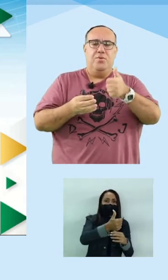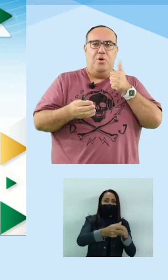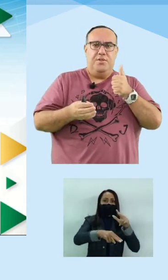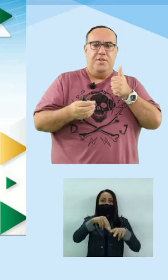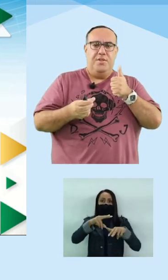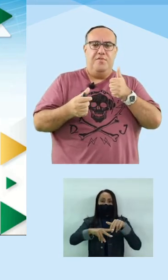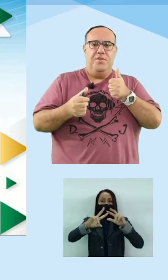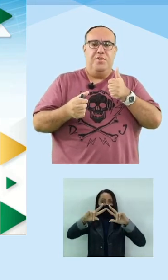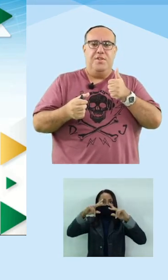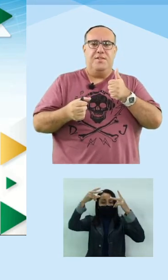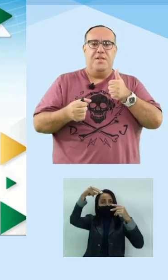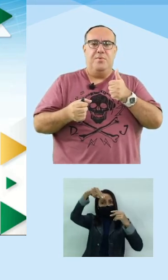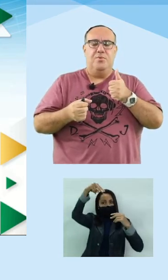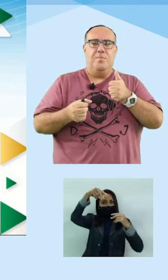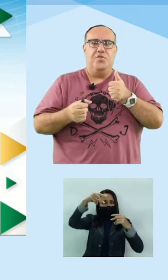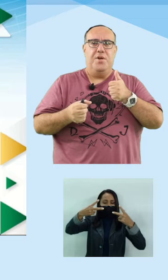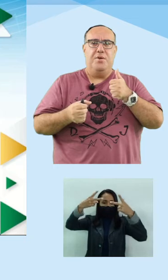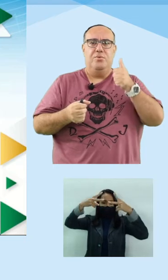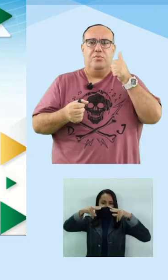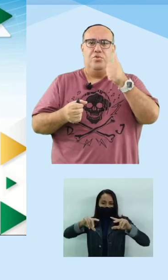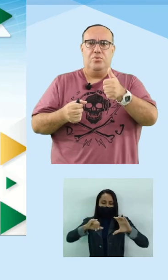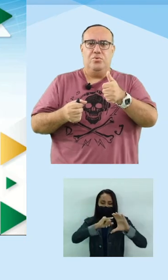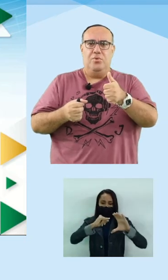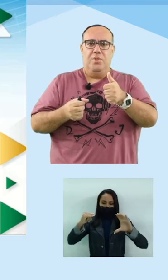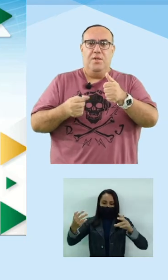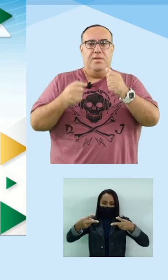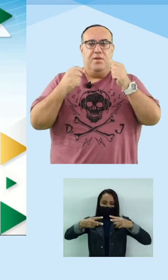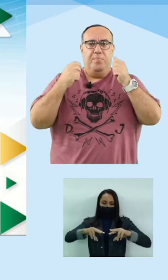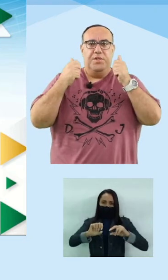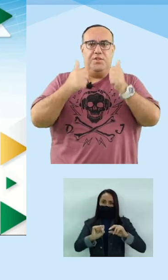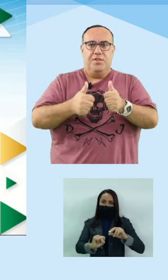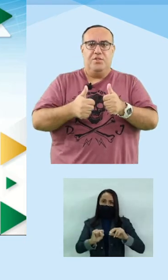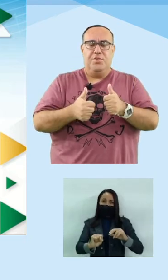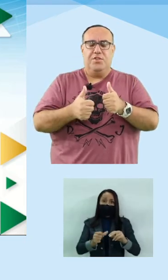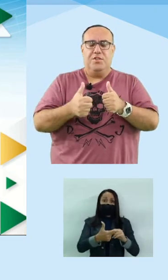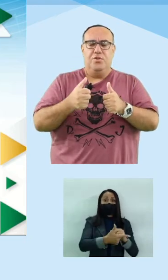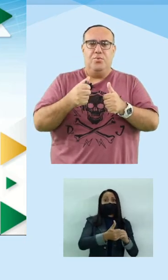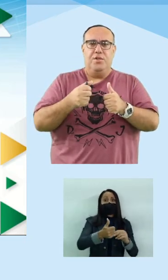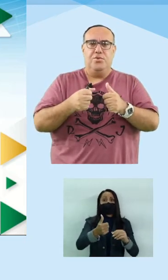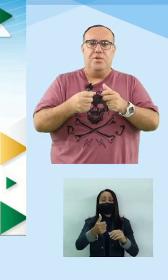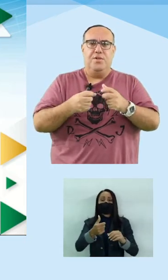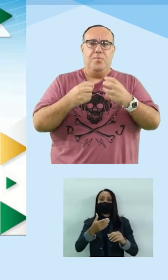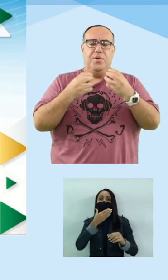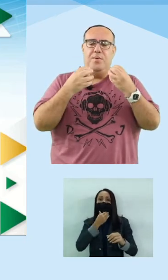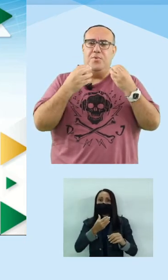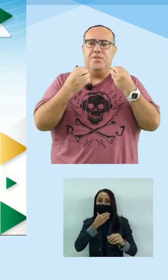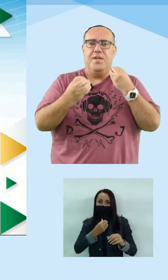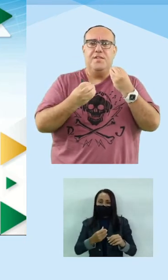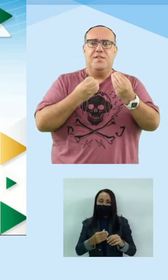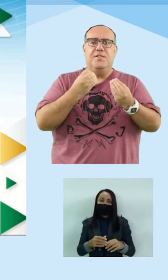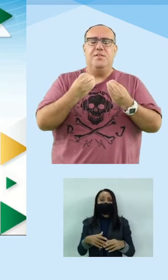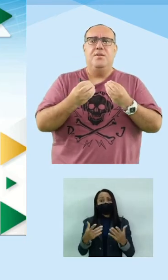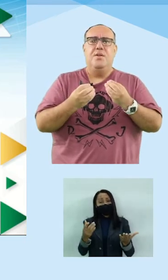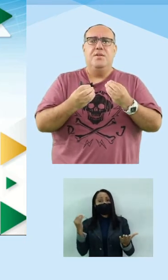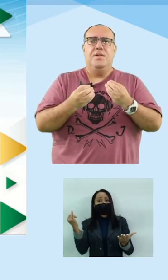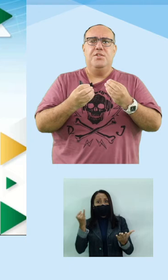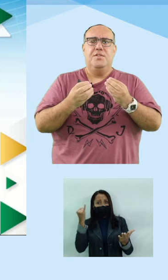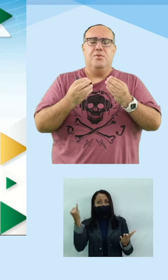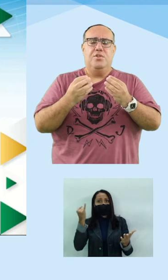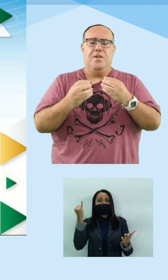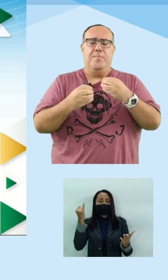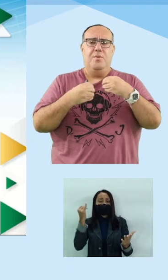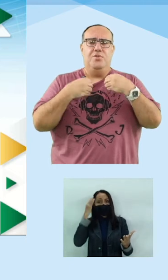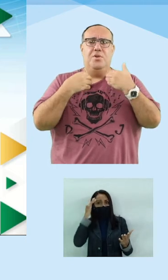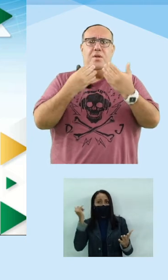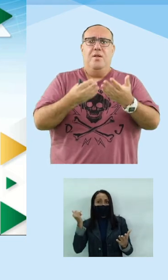hemisfério norte e 21 de dezembro no hemisfério sul. Então pesquise sobre as estações do ano, estudante, porque é muito interessante